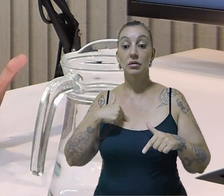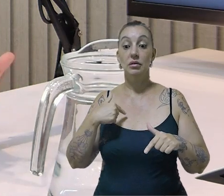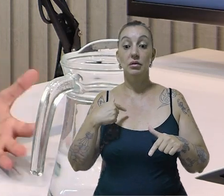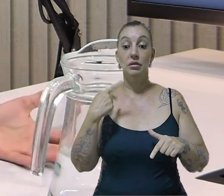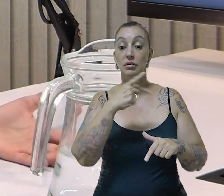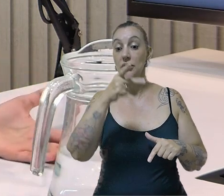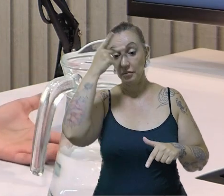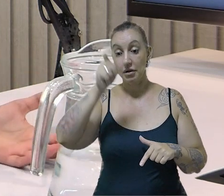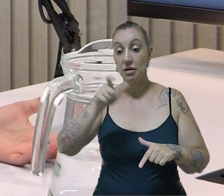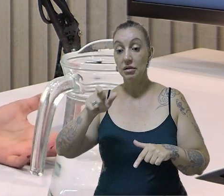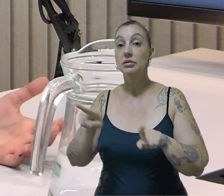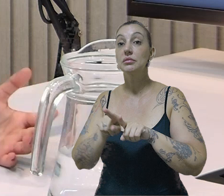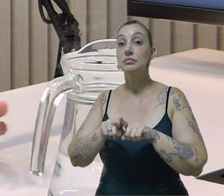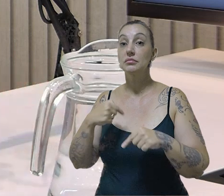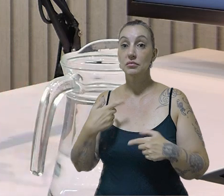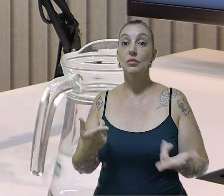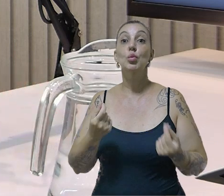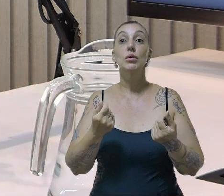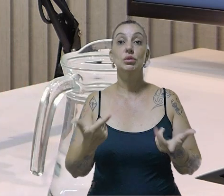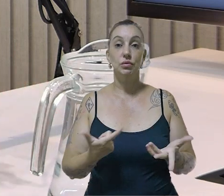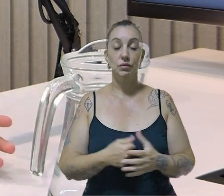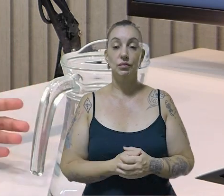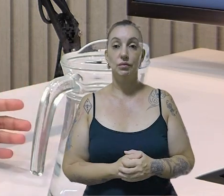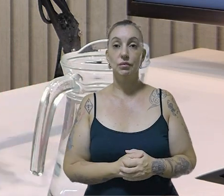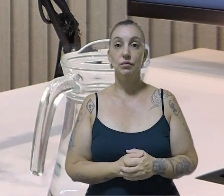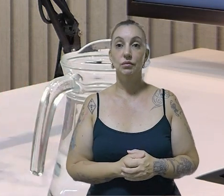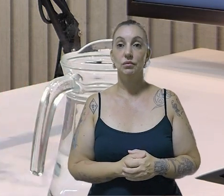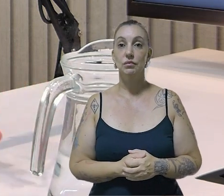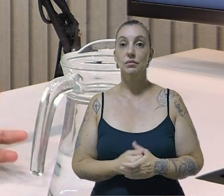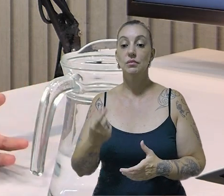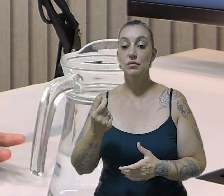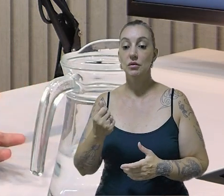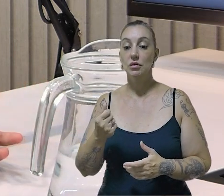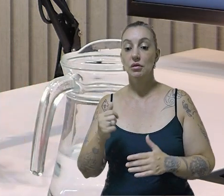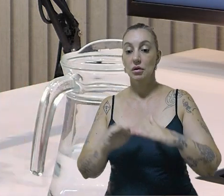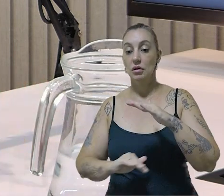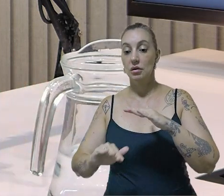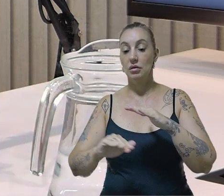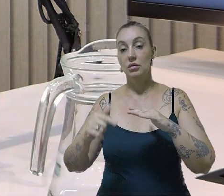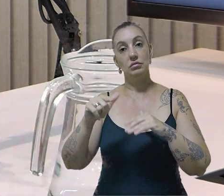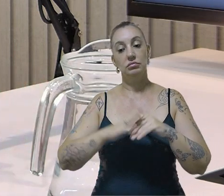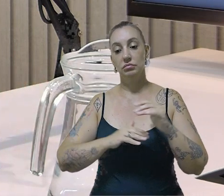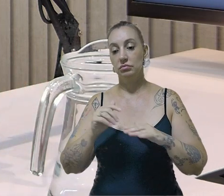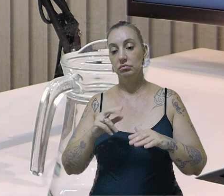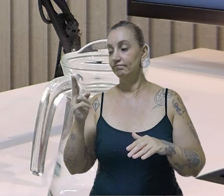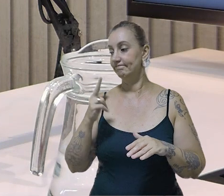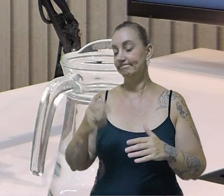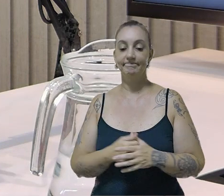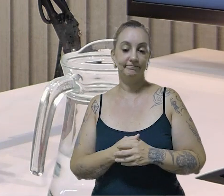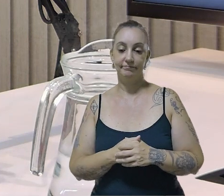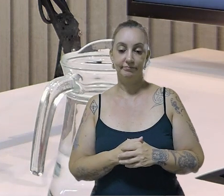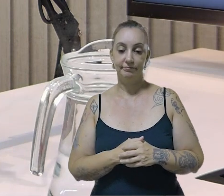cachê das pessoas que vão trabalhar comigo assim e aí ai tem não sei quanto e aí é muito inferior ao praticado falar não